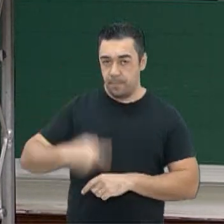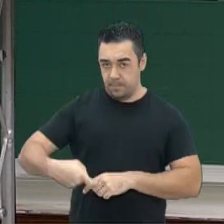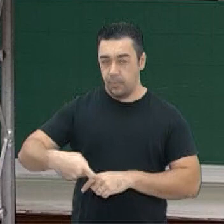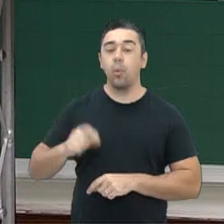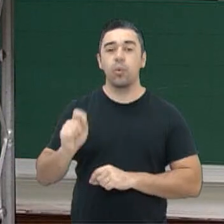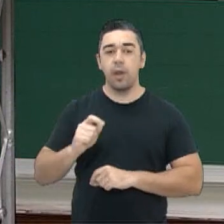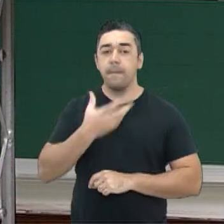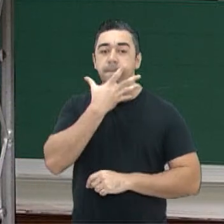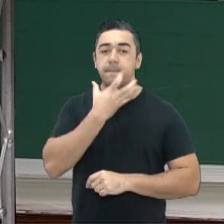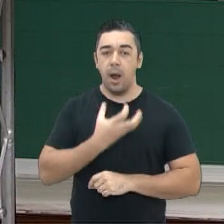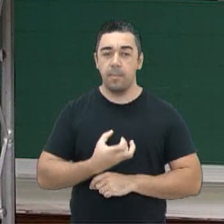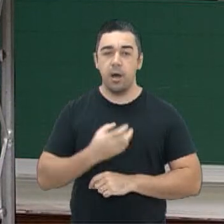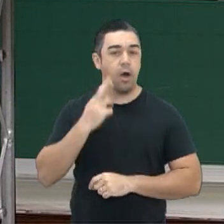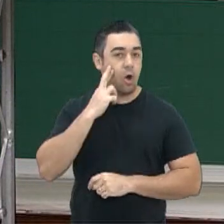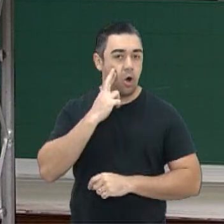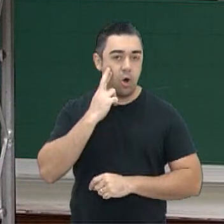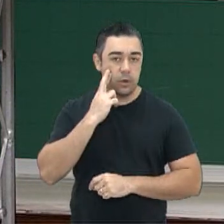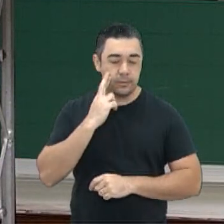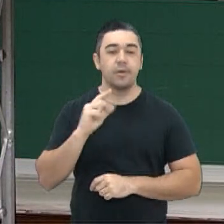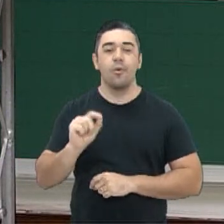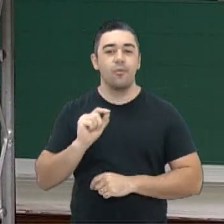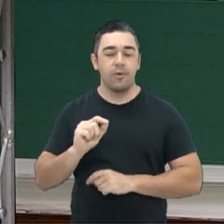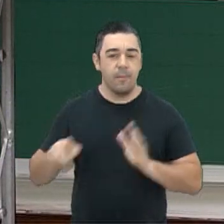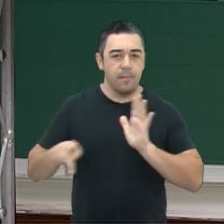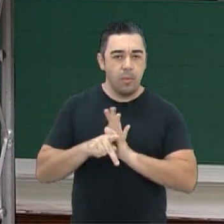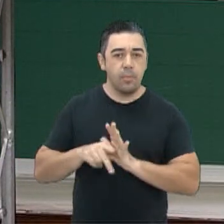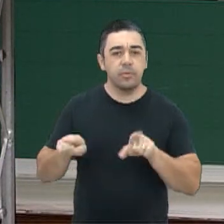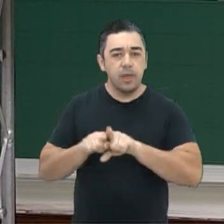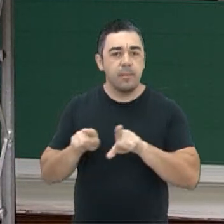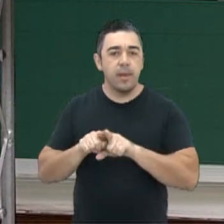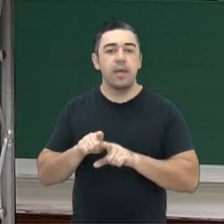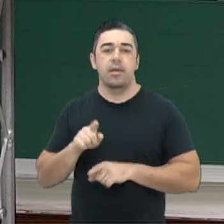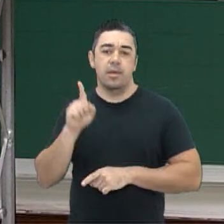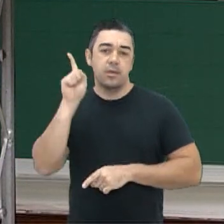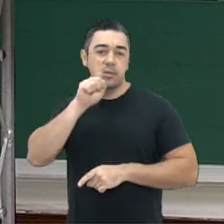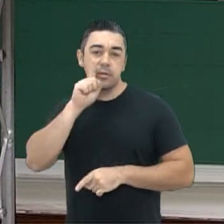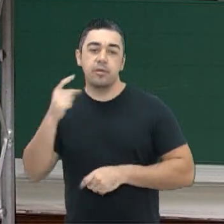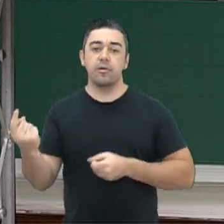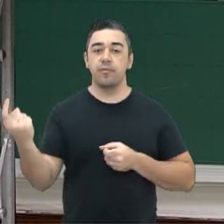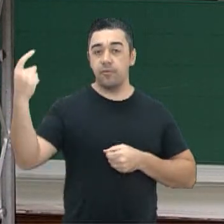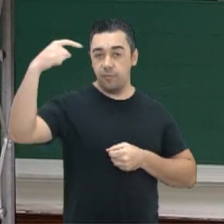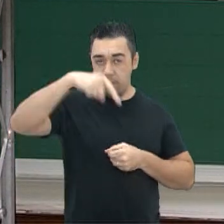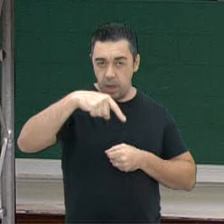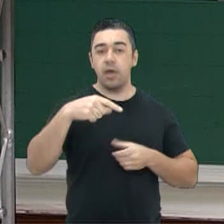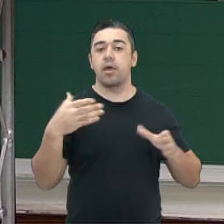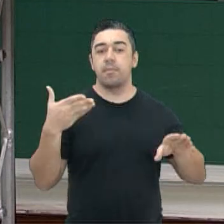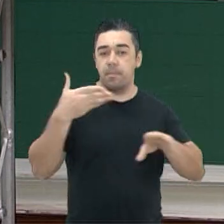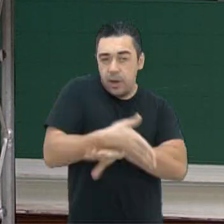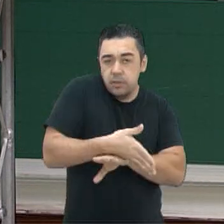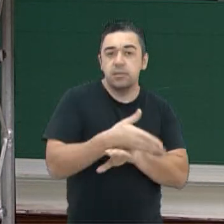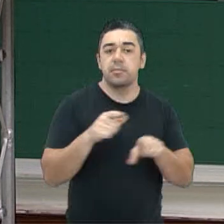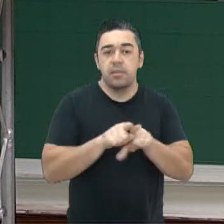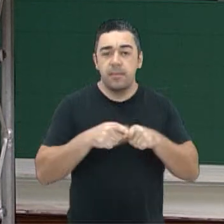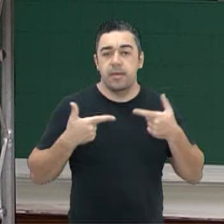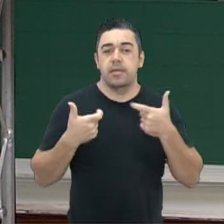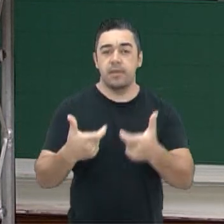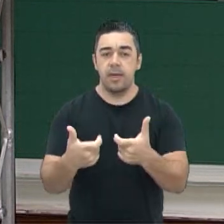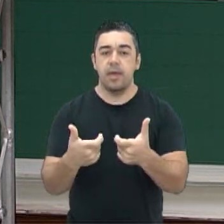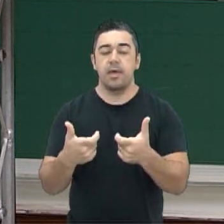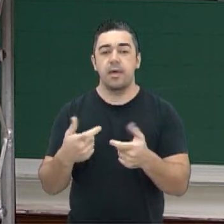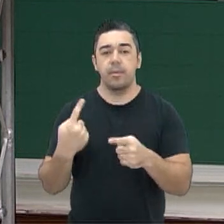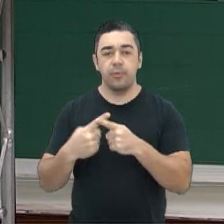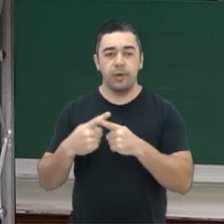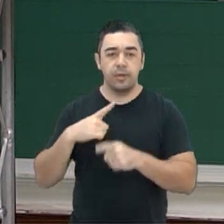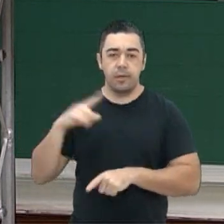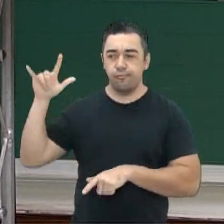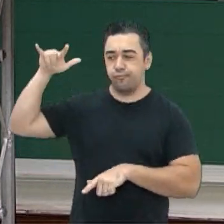de Stalingrado, e pela parte dos Estados Unidos, o ataque japonês a Pearl Harbor e a entrada dos Estados Unidos, de onde vai para a guerra.